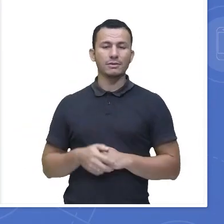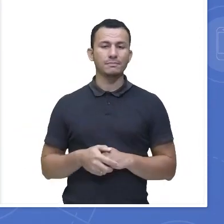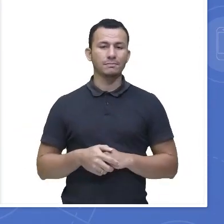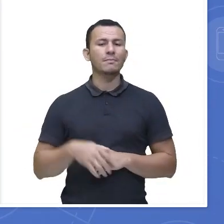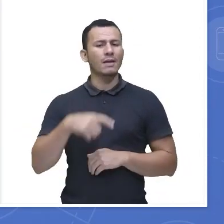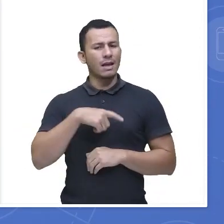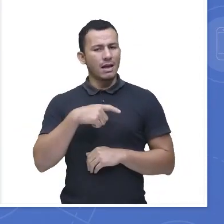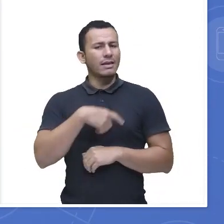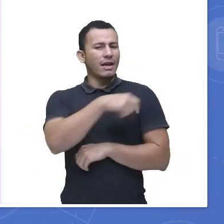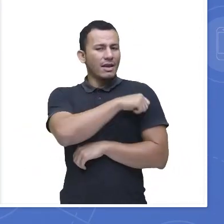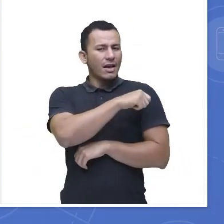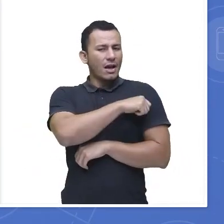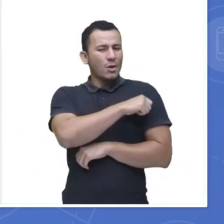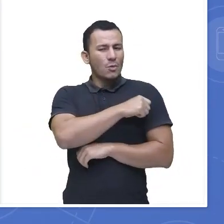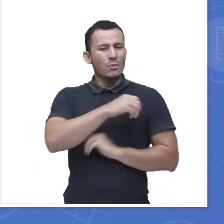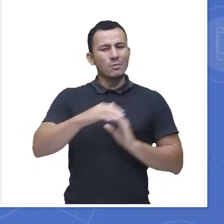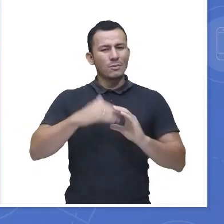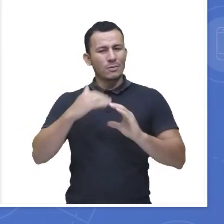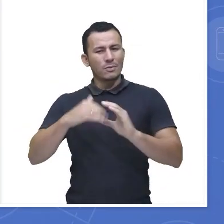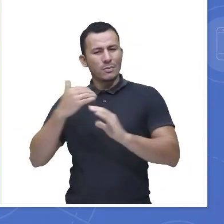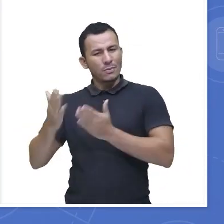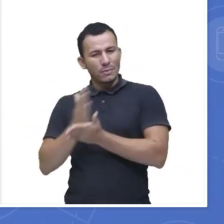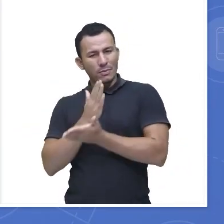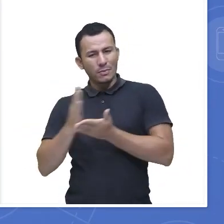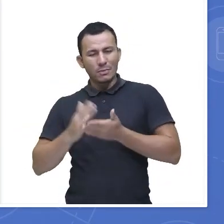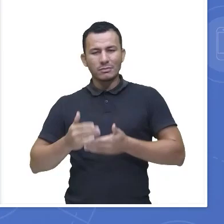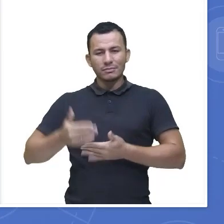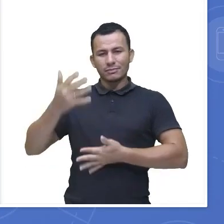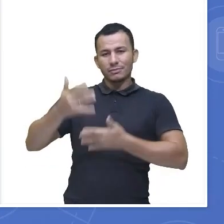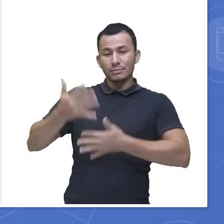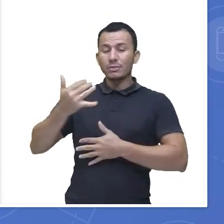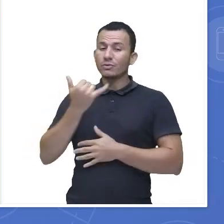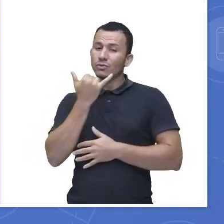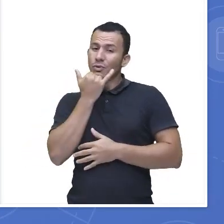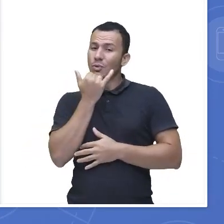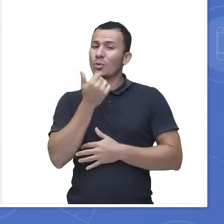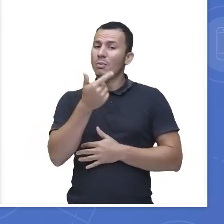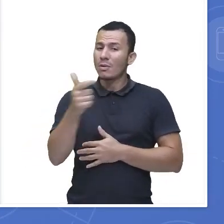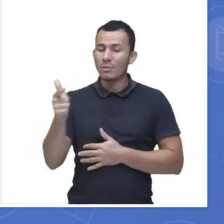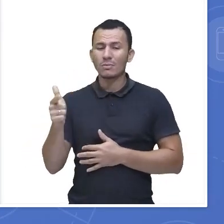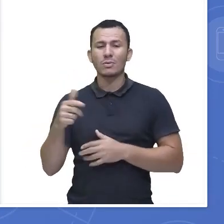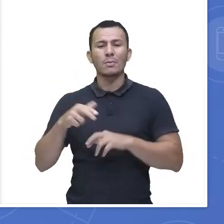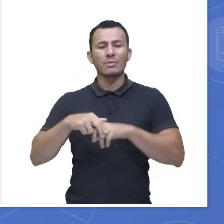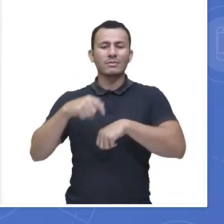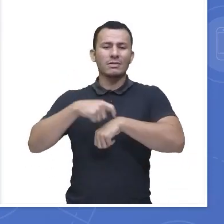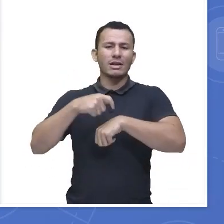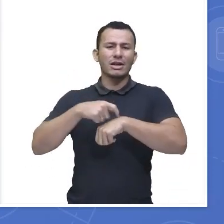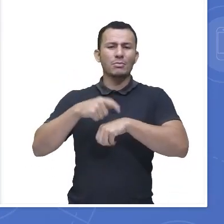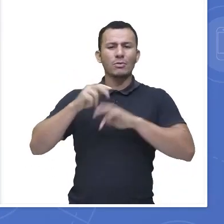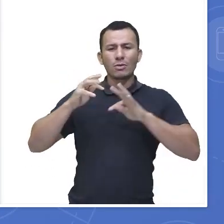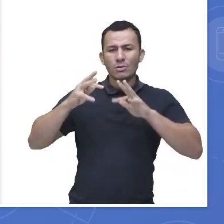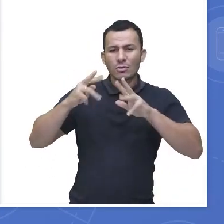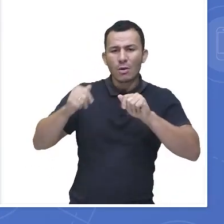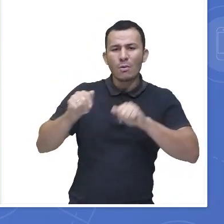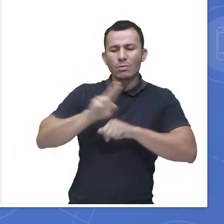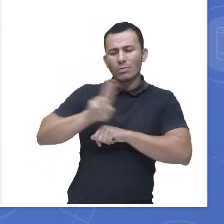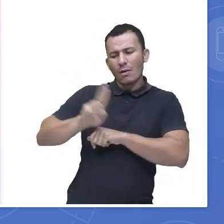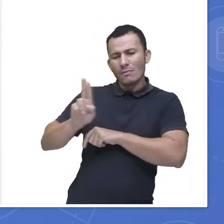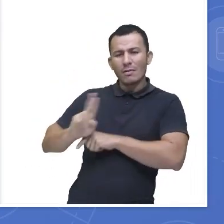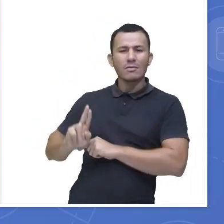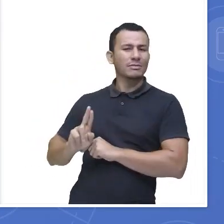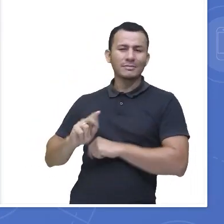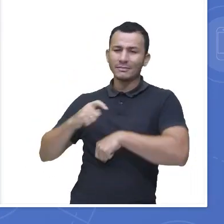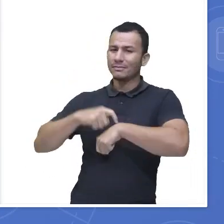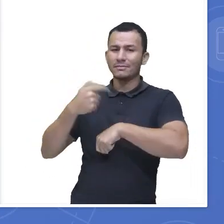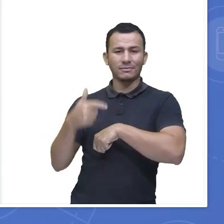a participação, então, de alguns dos nossos alunos e já vou pedir desculpa aos demais, gente. Por conta do nosso tempo, não podemos citar